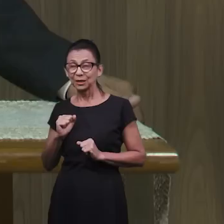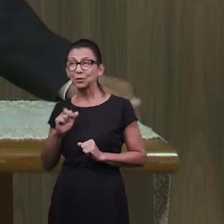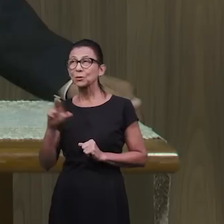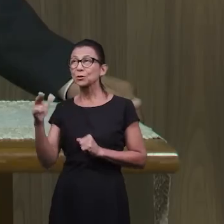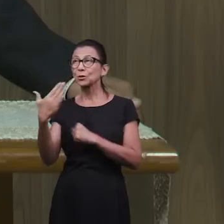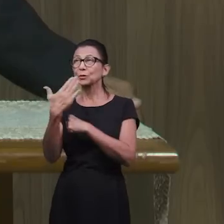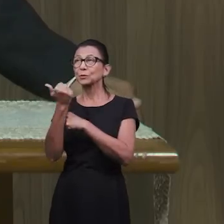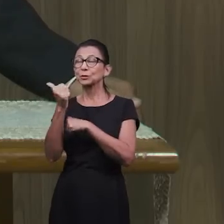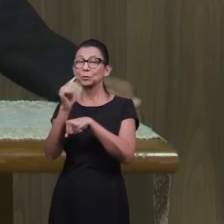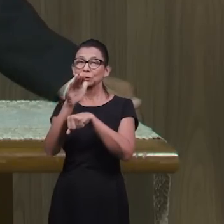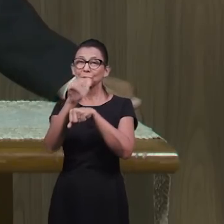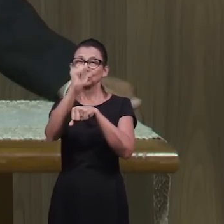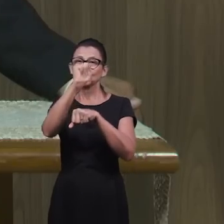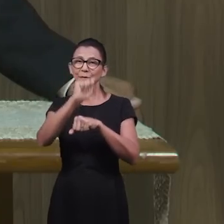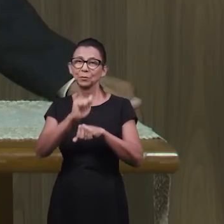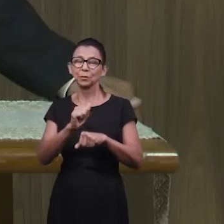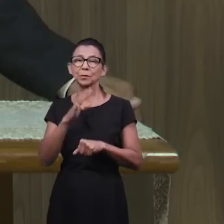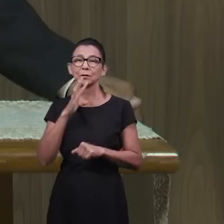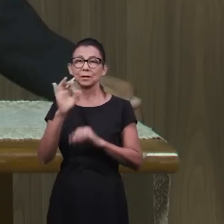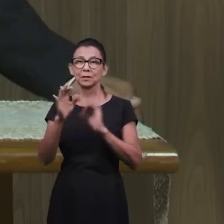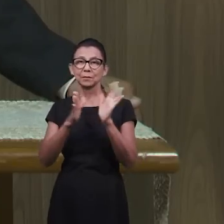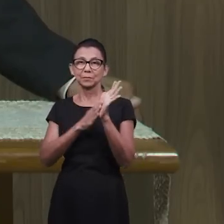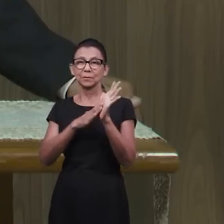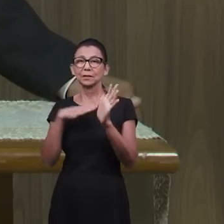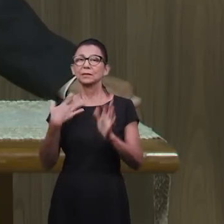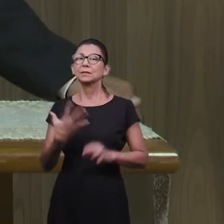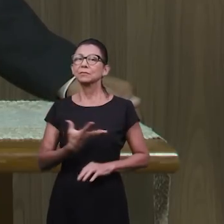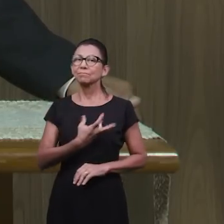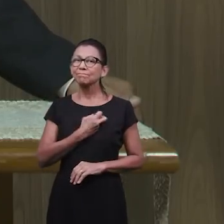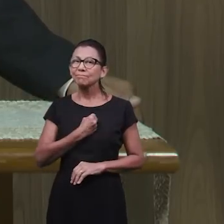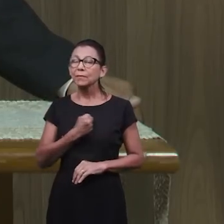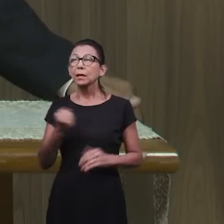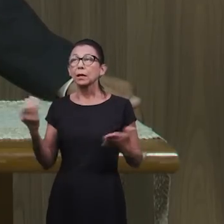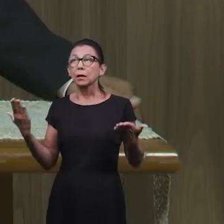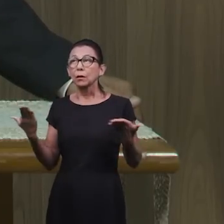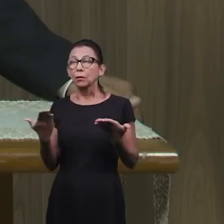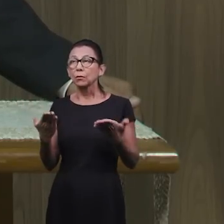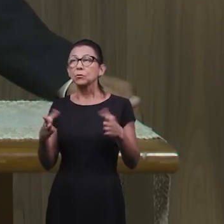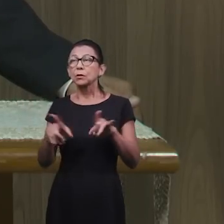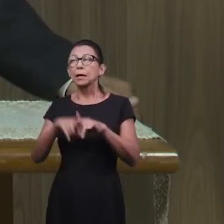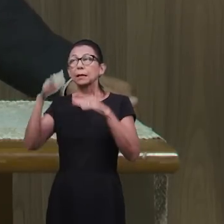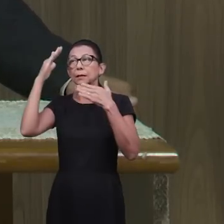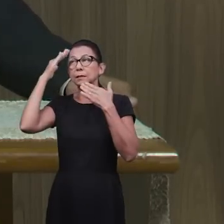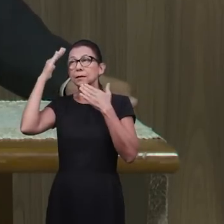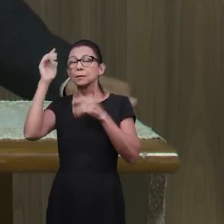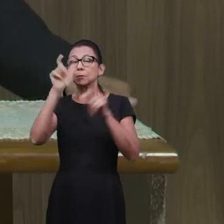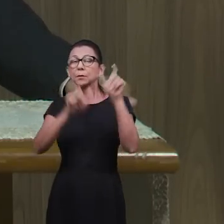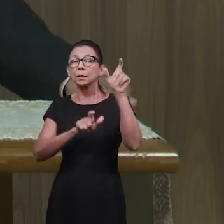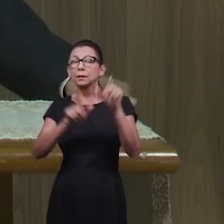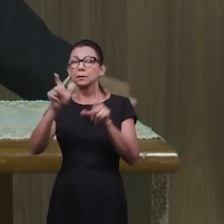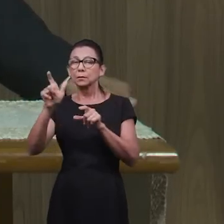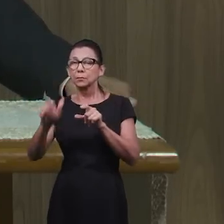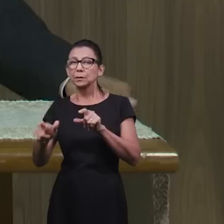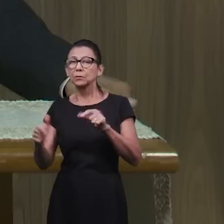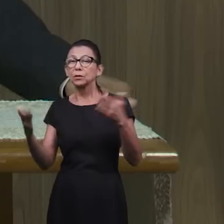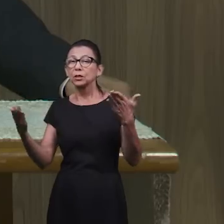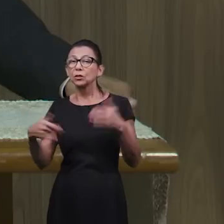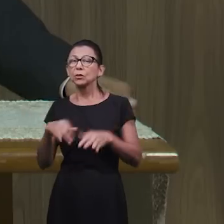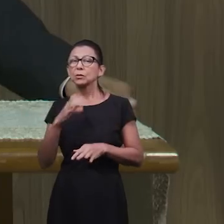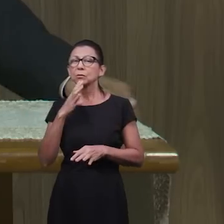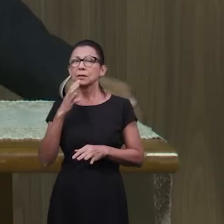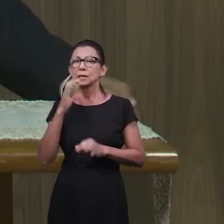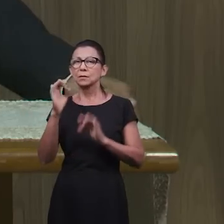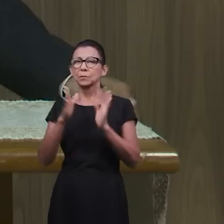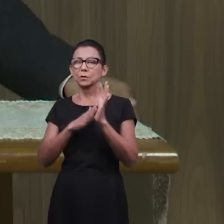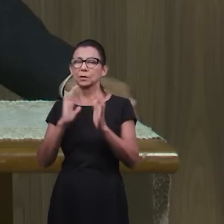Senhor. Glorificamos por aqueles que nesta noite tiveram este encontro. Glorificamos, bendizemos e no nome de Jesus